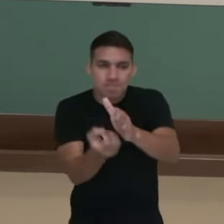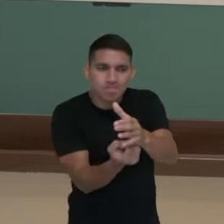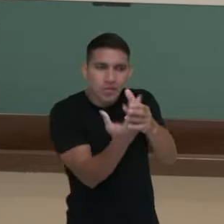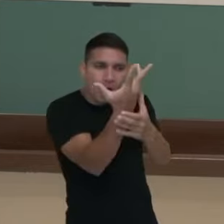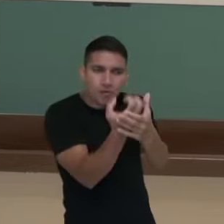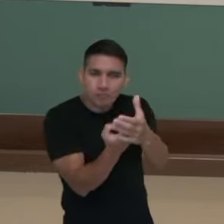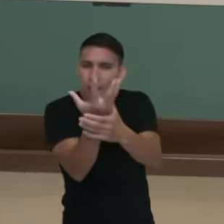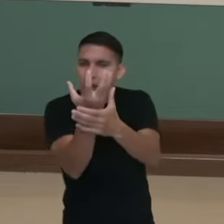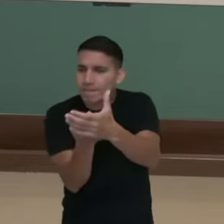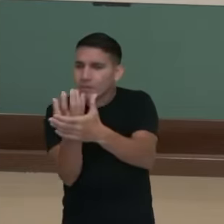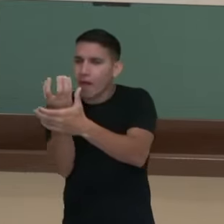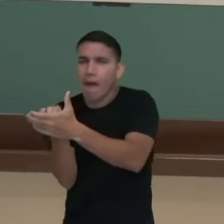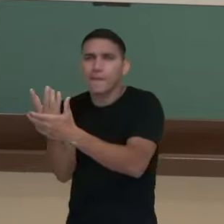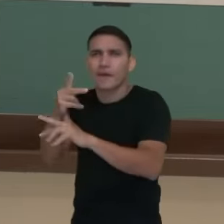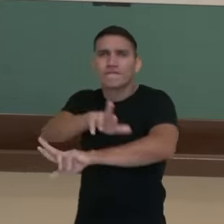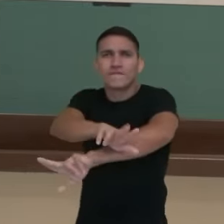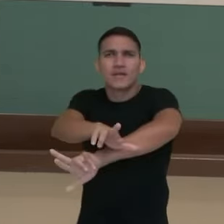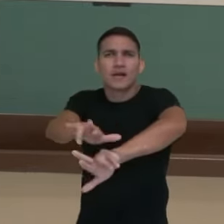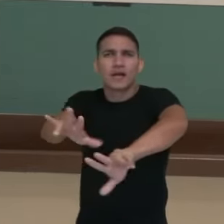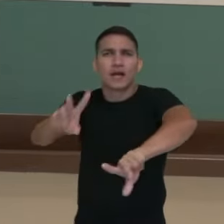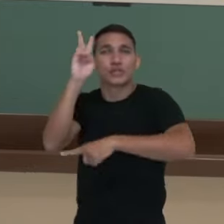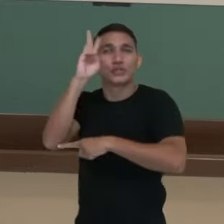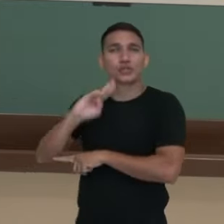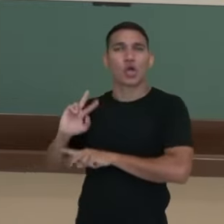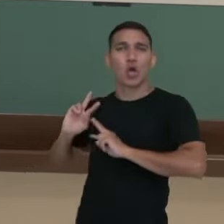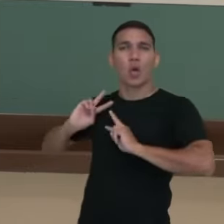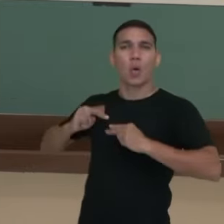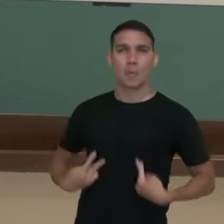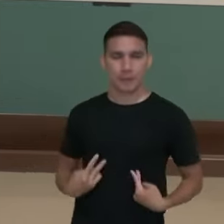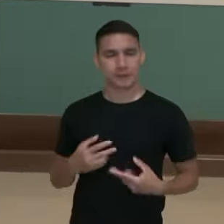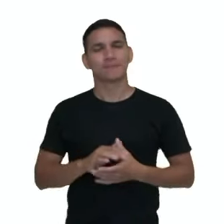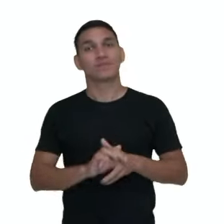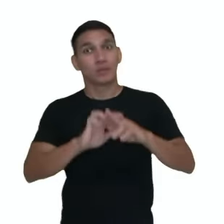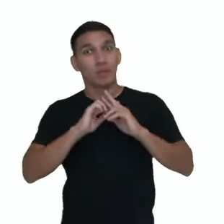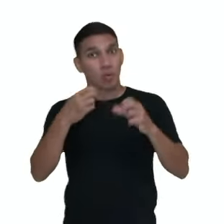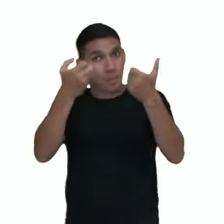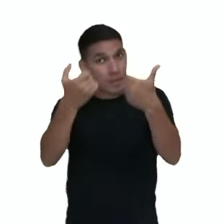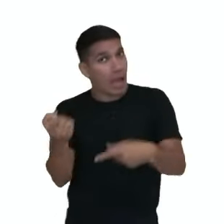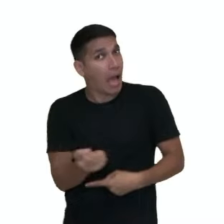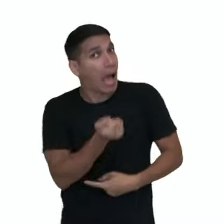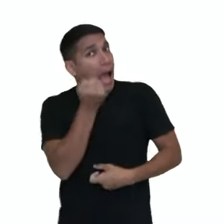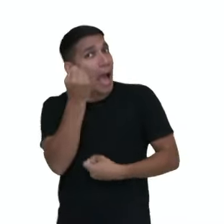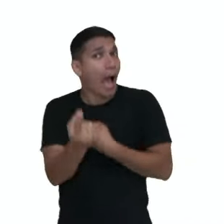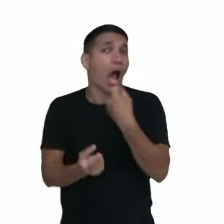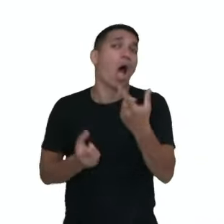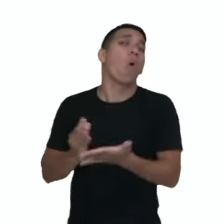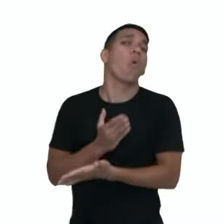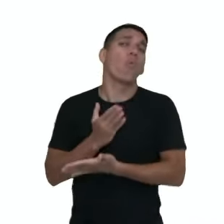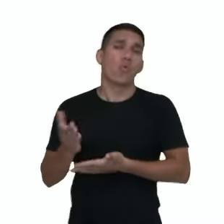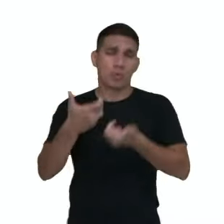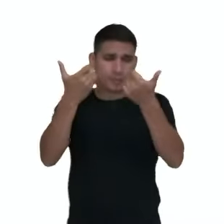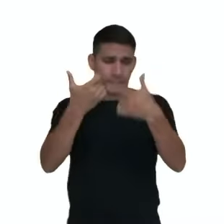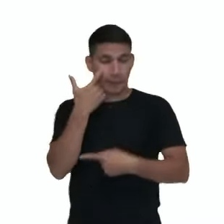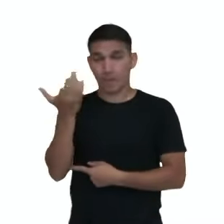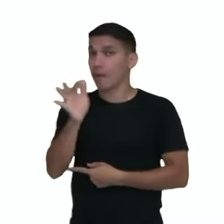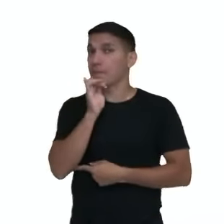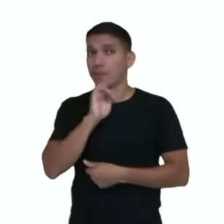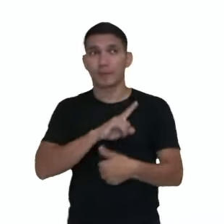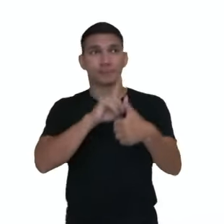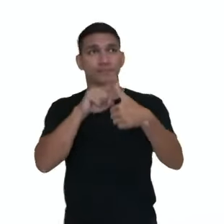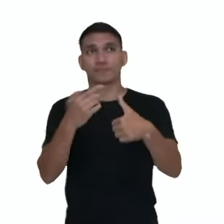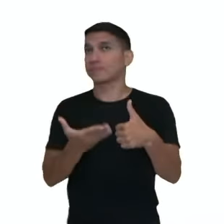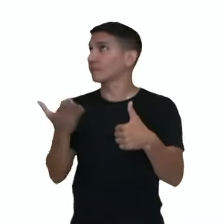ao longo de toda a nossa história humana. Então, a gente vai falar aqui de algumas dessas formas de dança. Por exemplo,